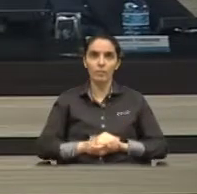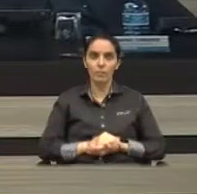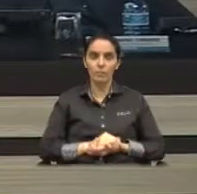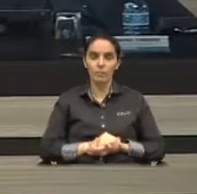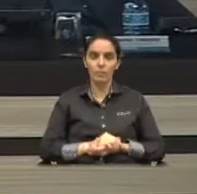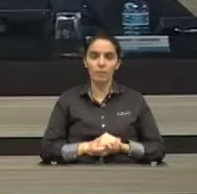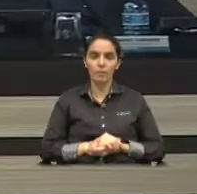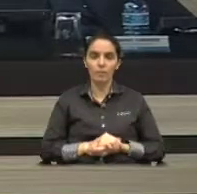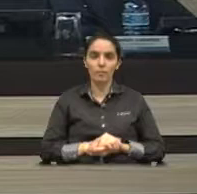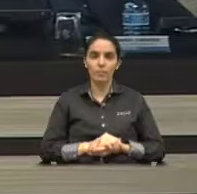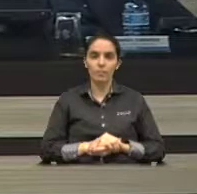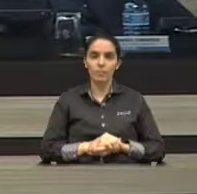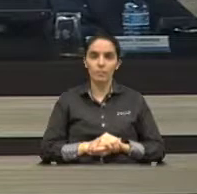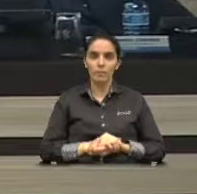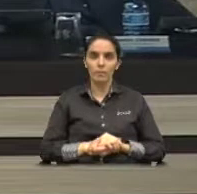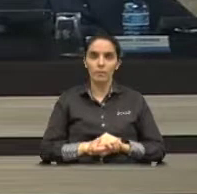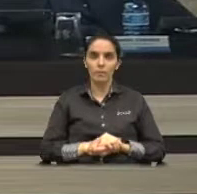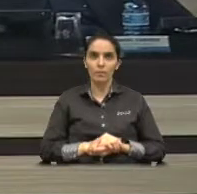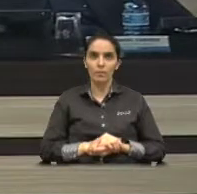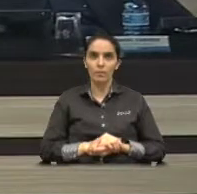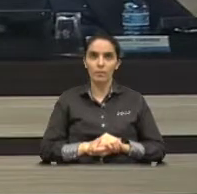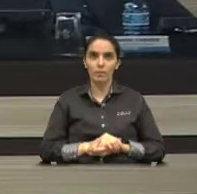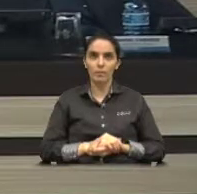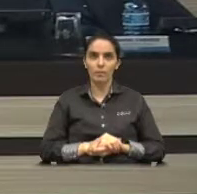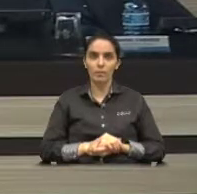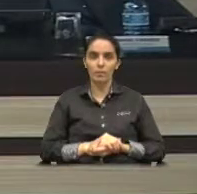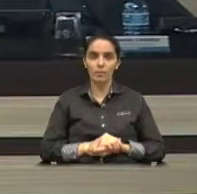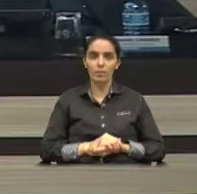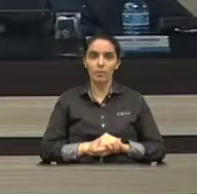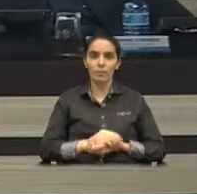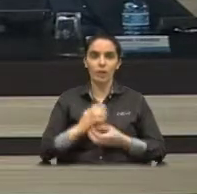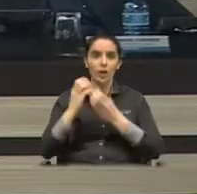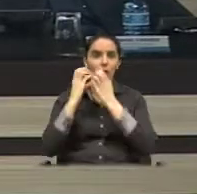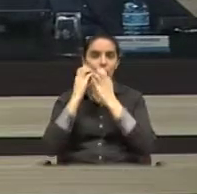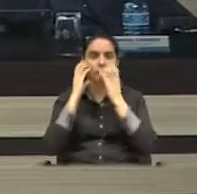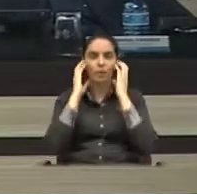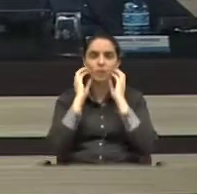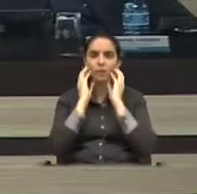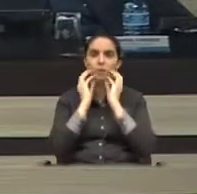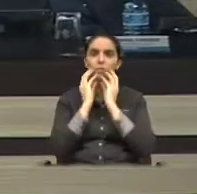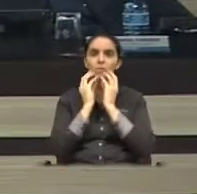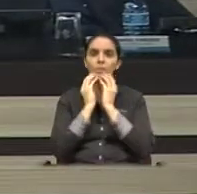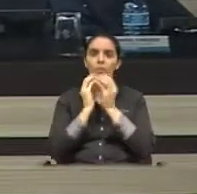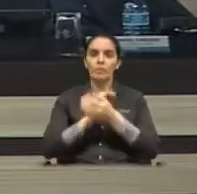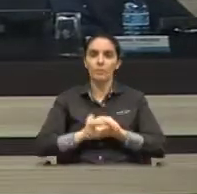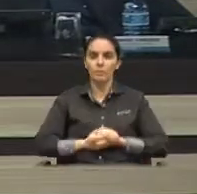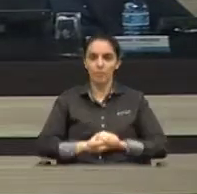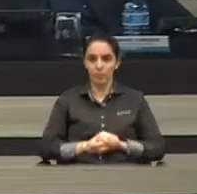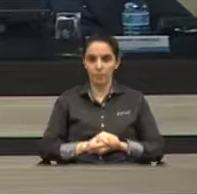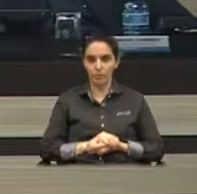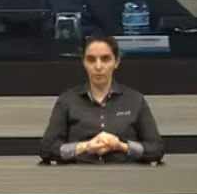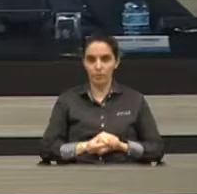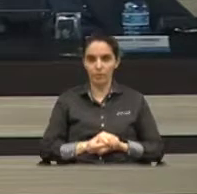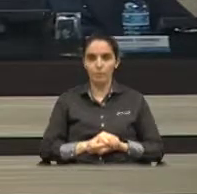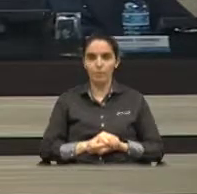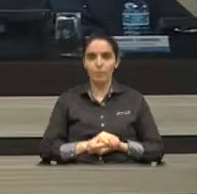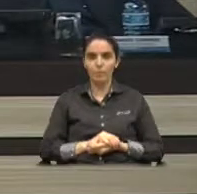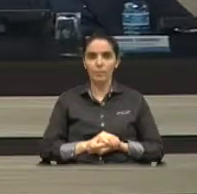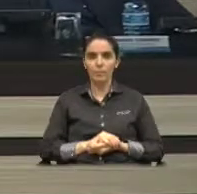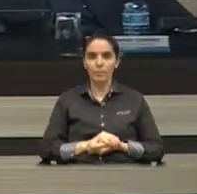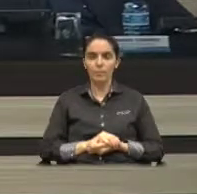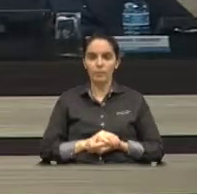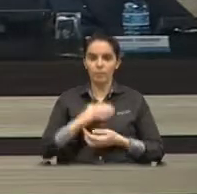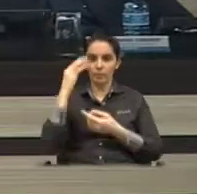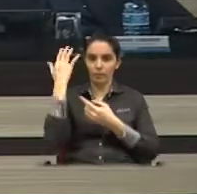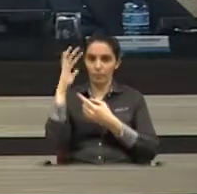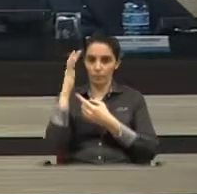Com a palavra, vereador Cleiton, Mildo Lange, depois a Carolina Pontes. Pois eu. Parabéns,